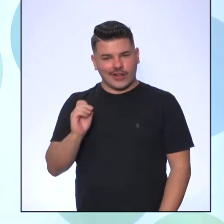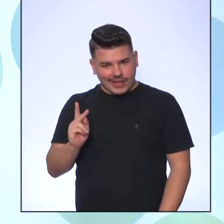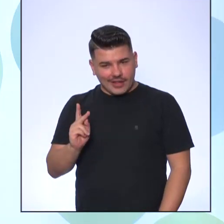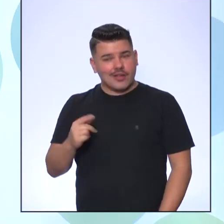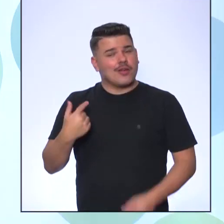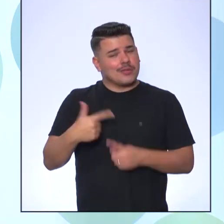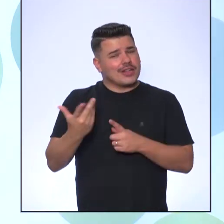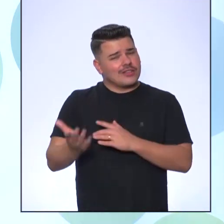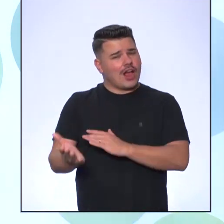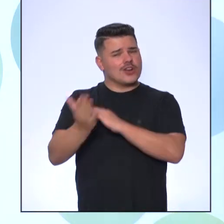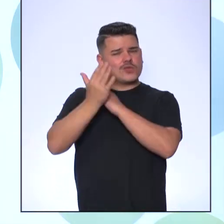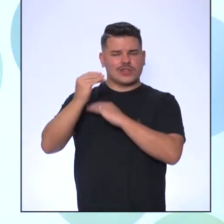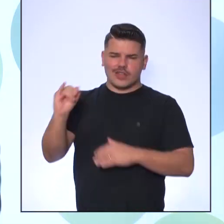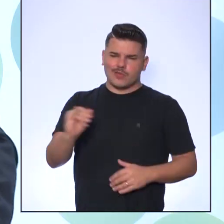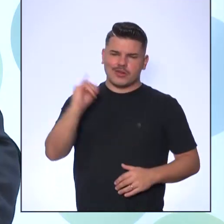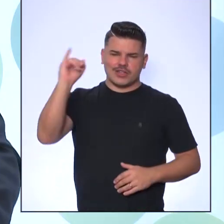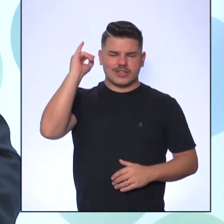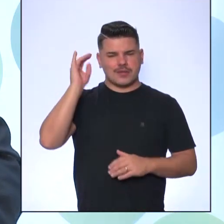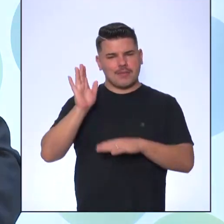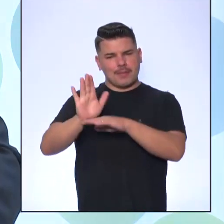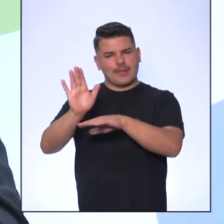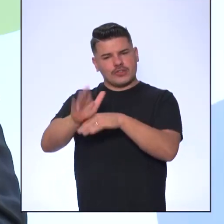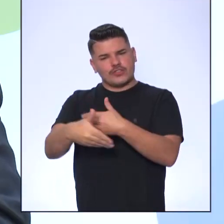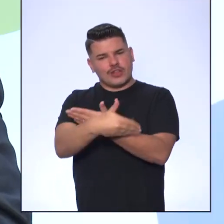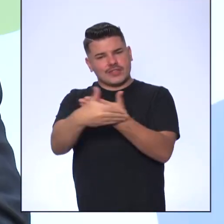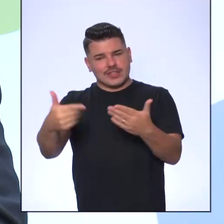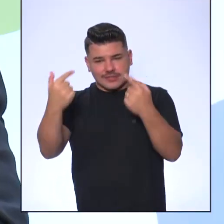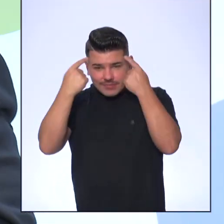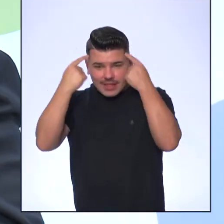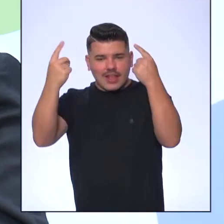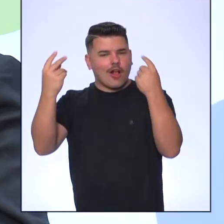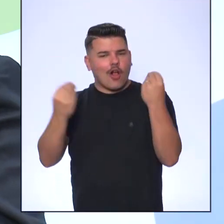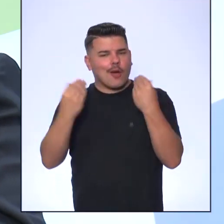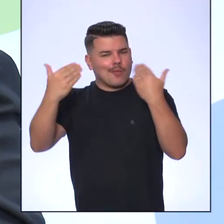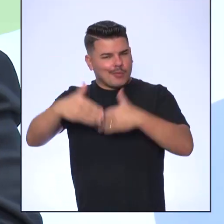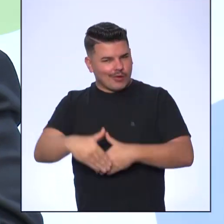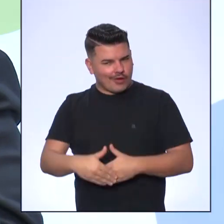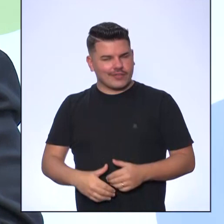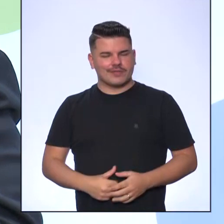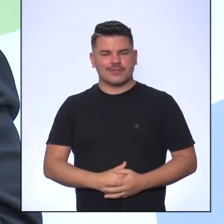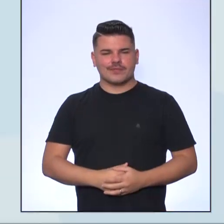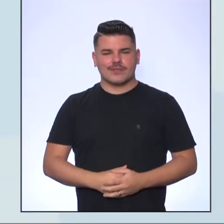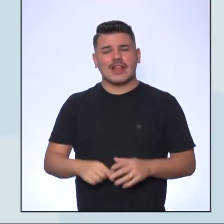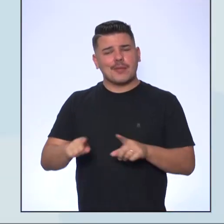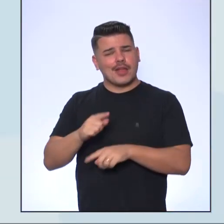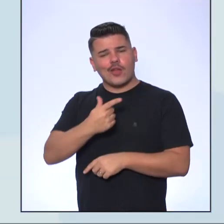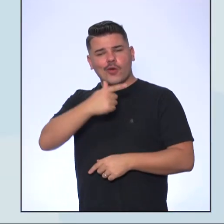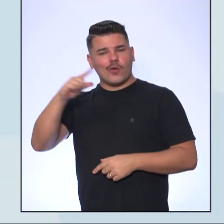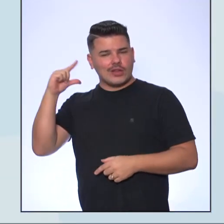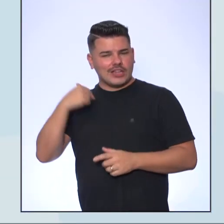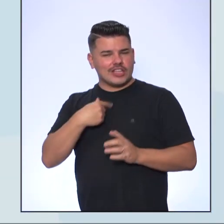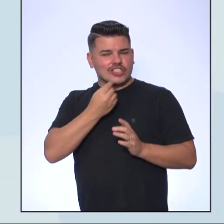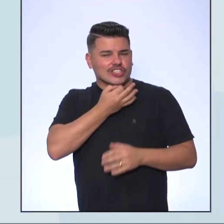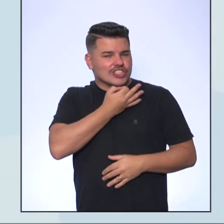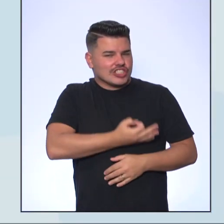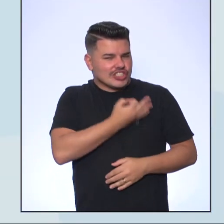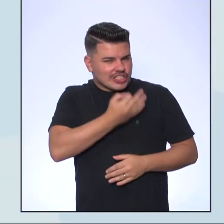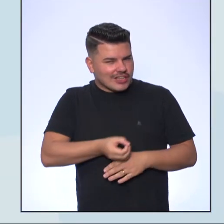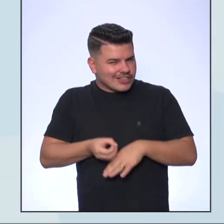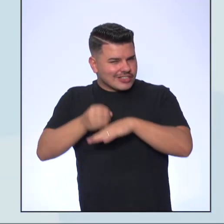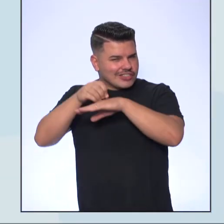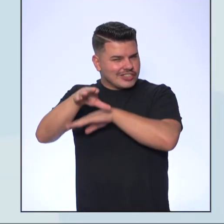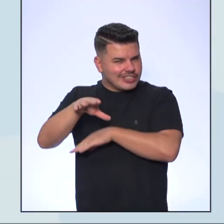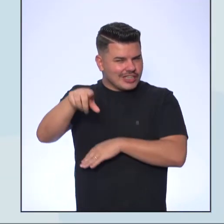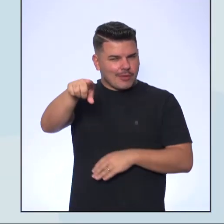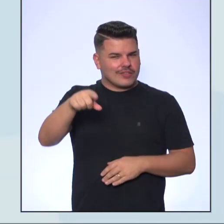coisa importante para se destacar aqui para os estudantes. Muito legal. E aí também tem uma dica bacana para redação, né? Você pode